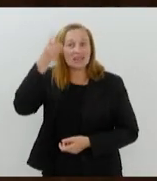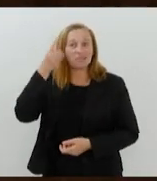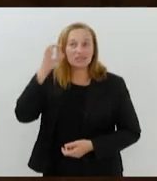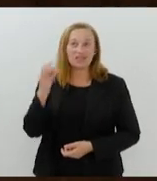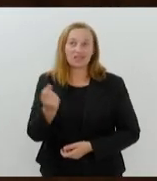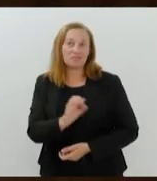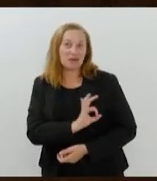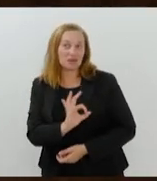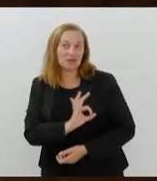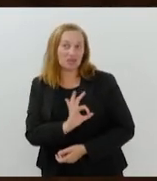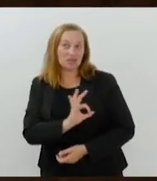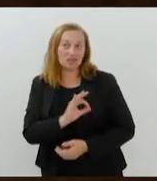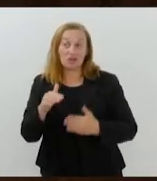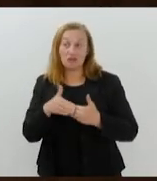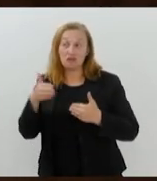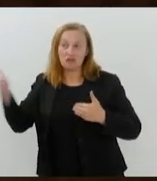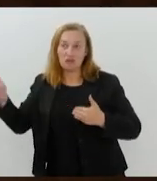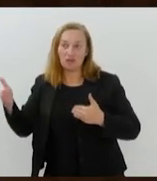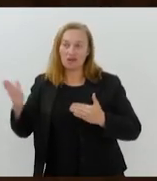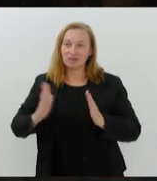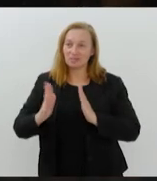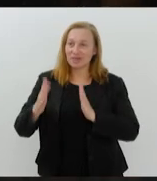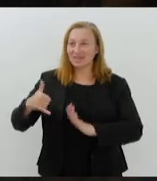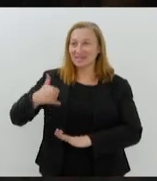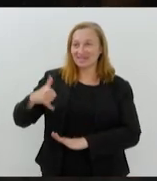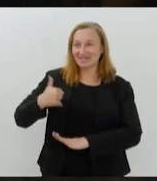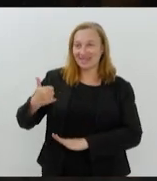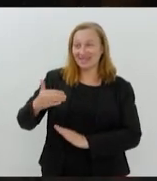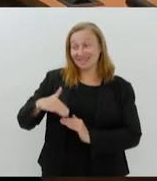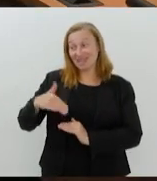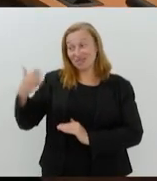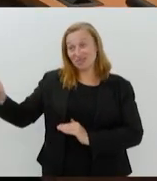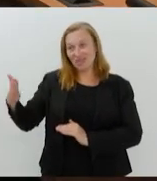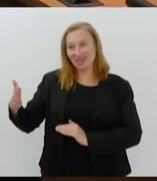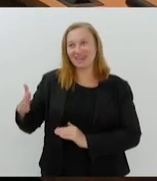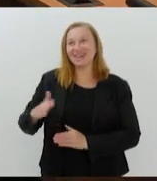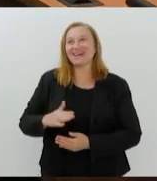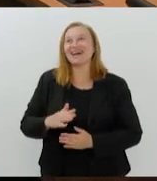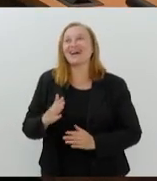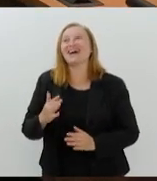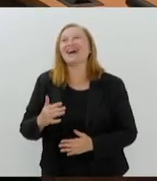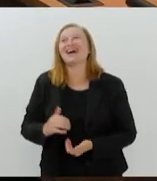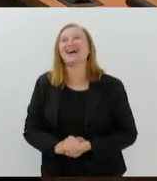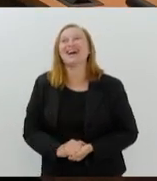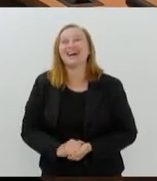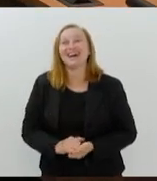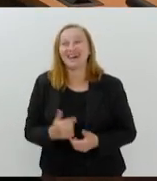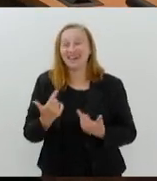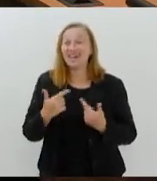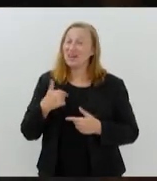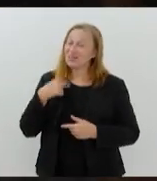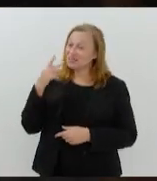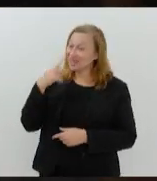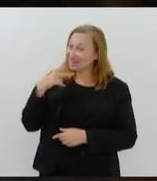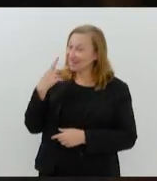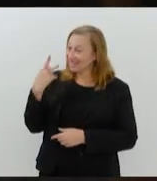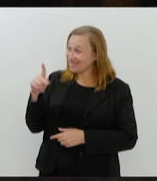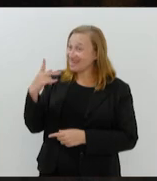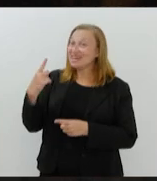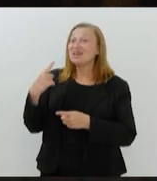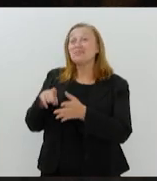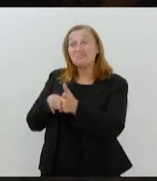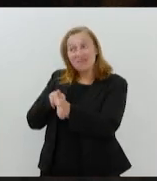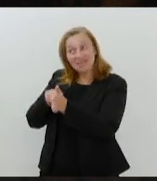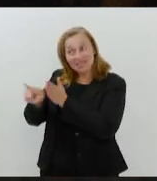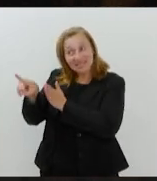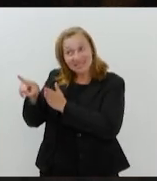Rocha está fora da faixa, não, ela tá da fora. Terceira idade. Fora verdade, da faixa. Na verdade, eu citei ela... É, perguntando,